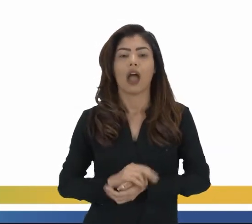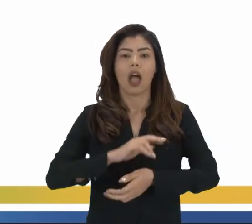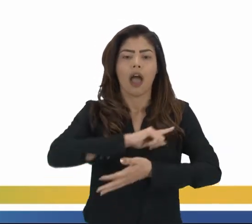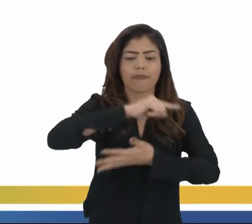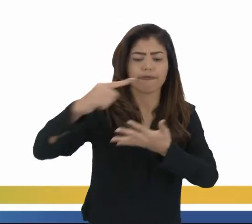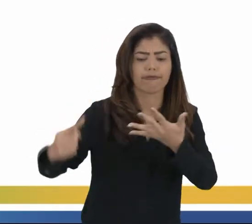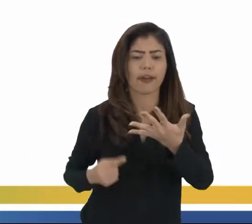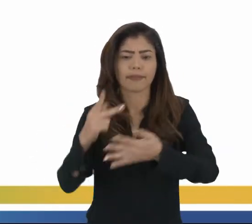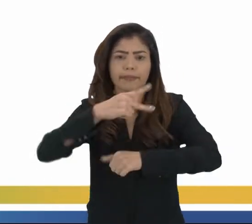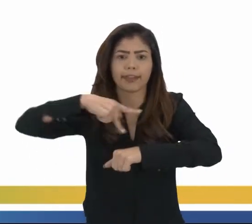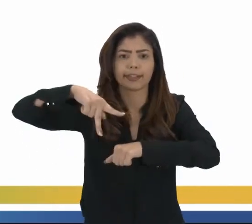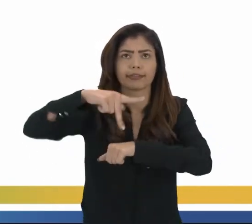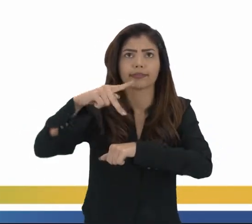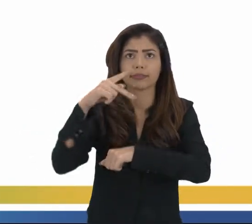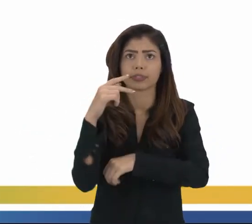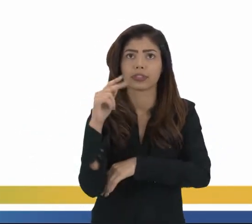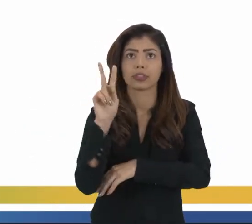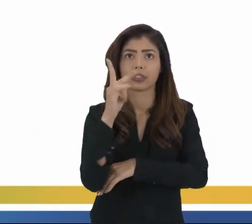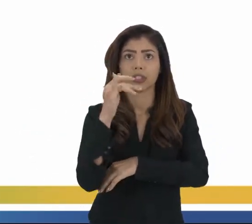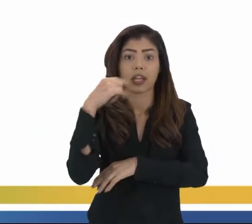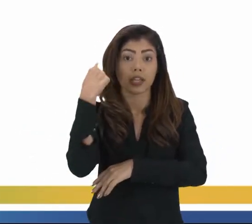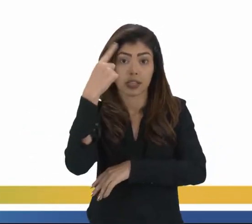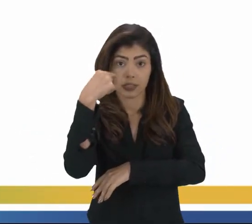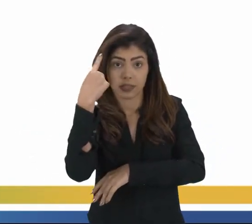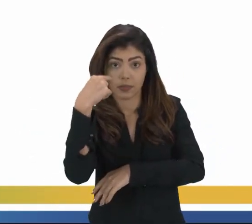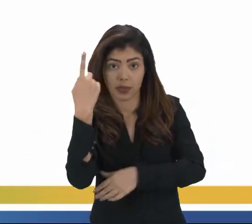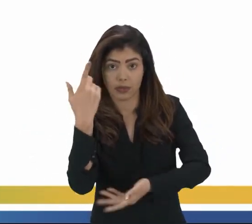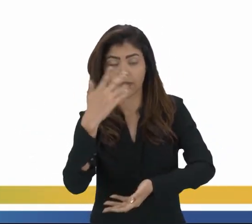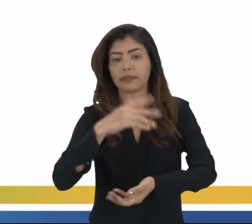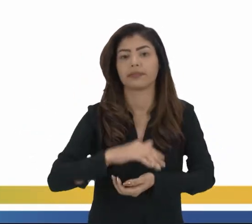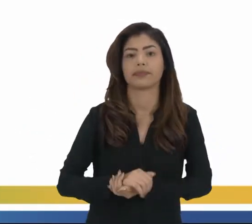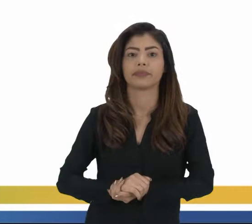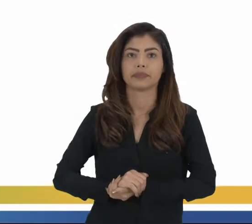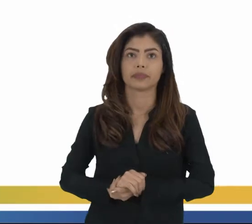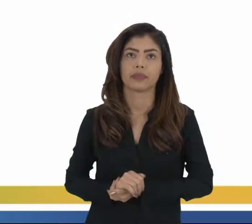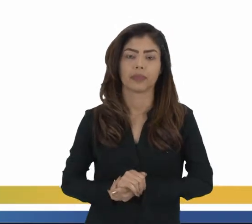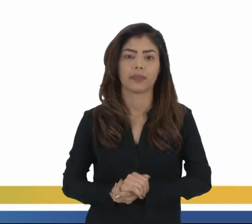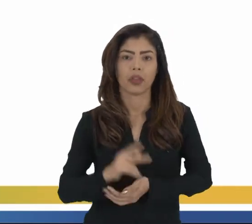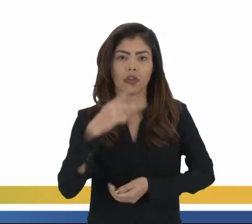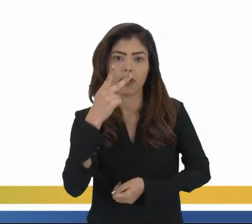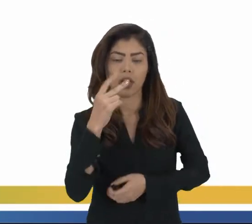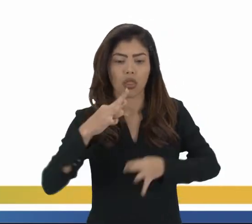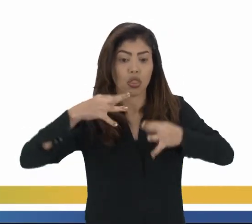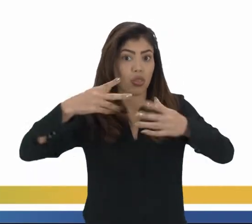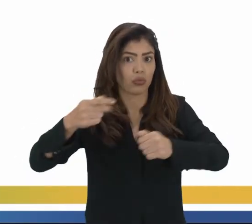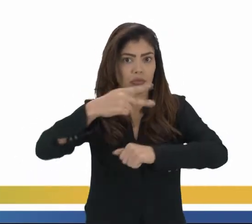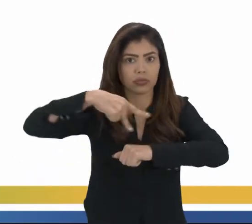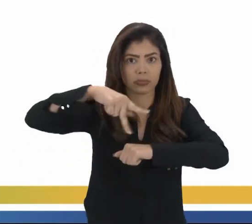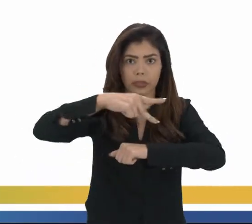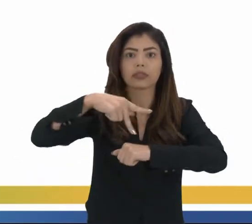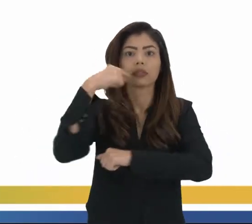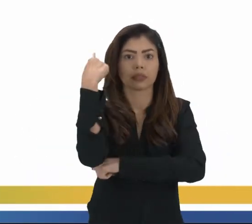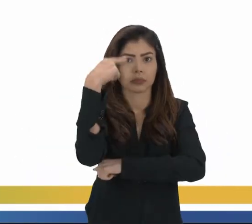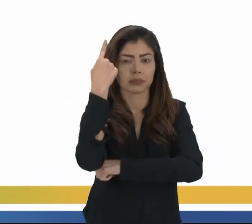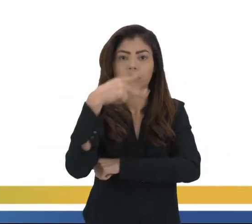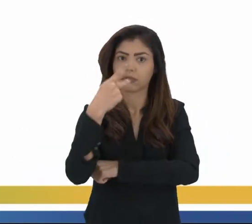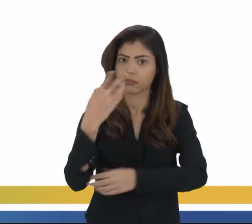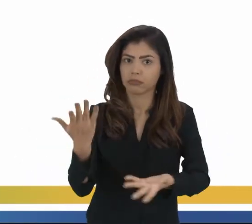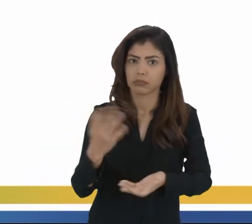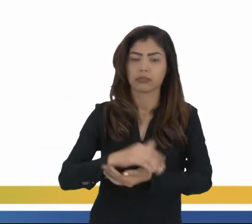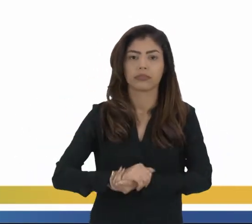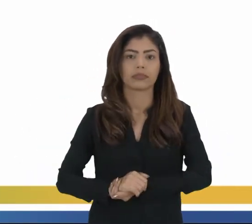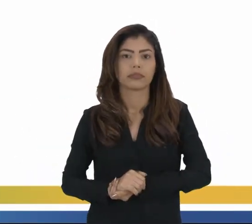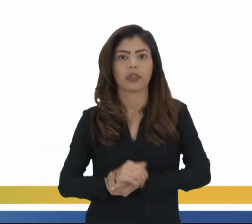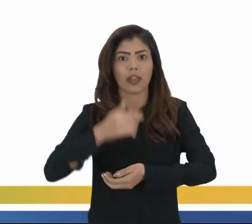los países hispanohablantes. Quando eu falo hispanohablantes, estou falando de todos os países que falam a língua espanhola, que